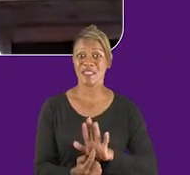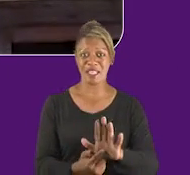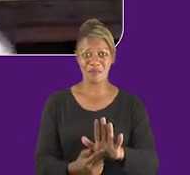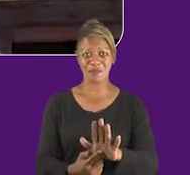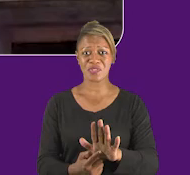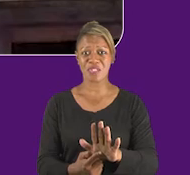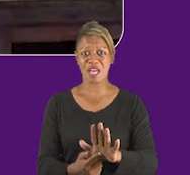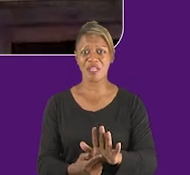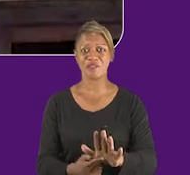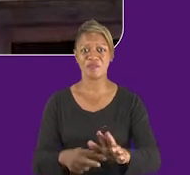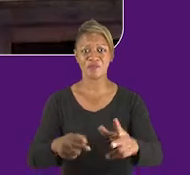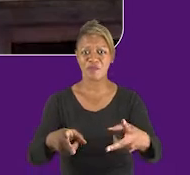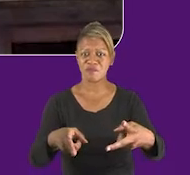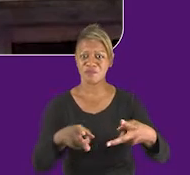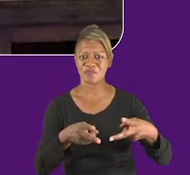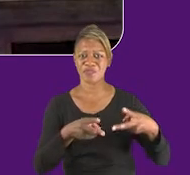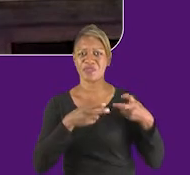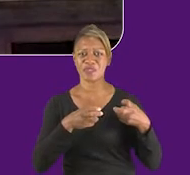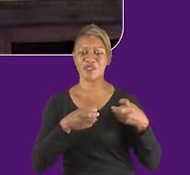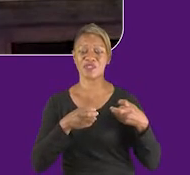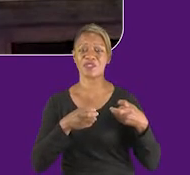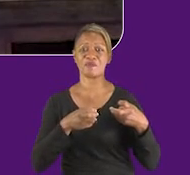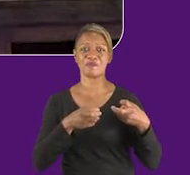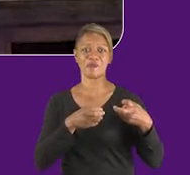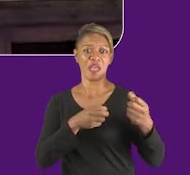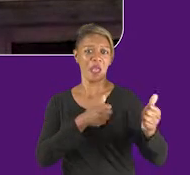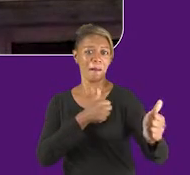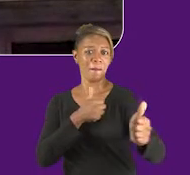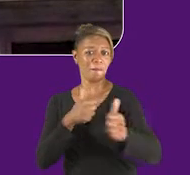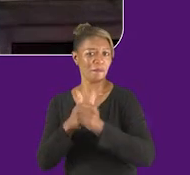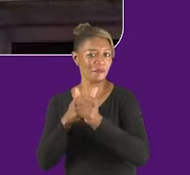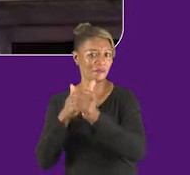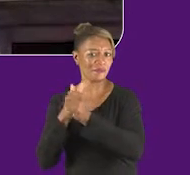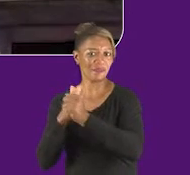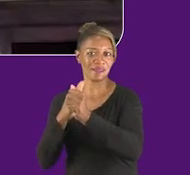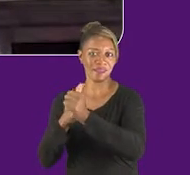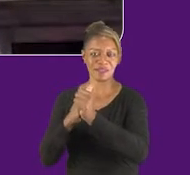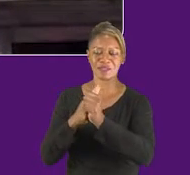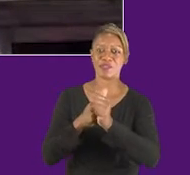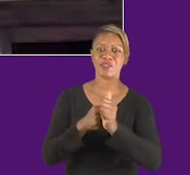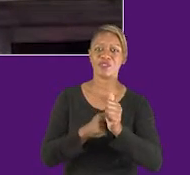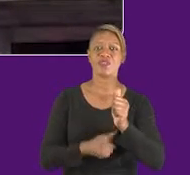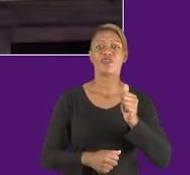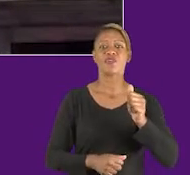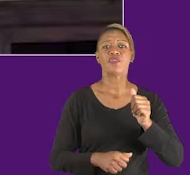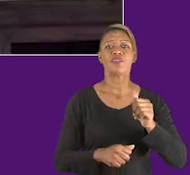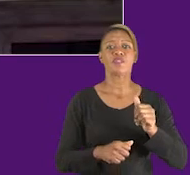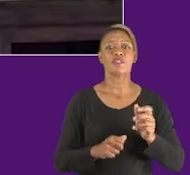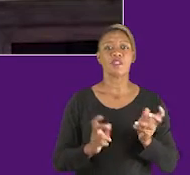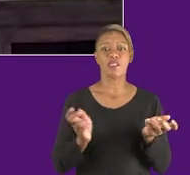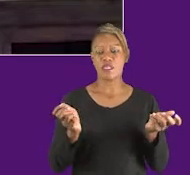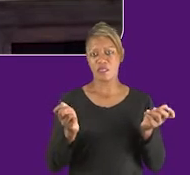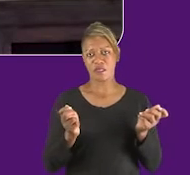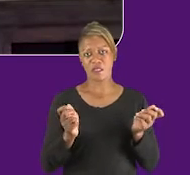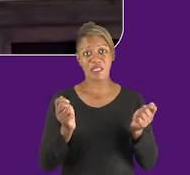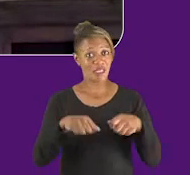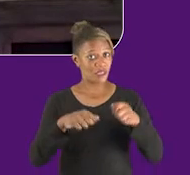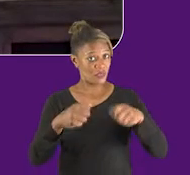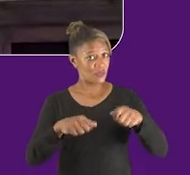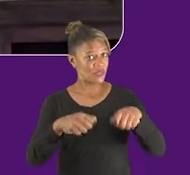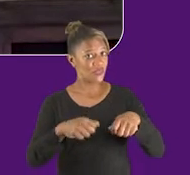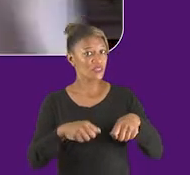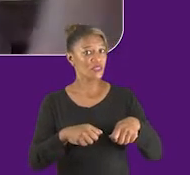e tem um olhar é muito próximo né daquilo que efetivamente e pode ser a necessidade